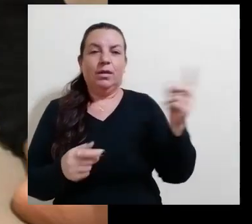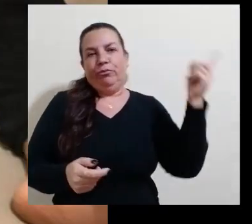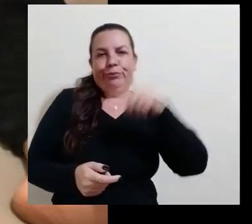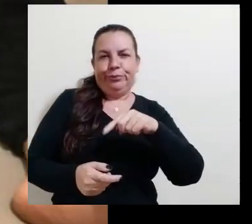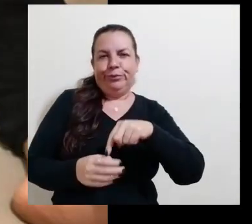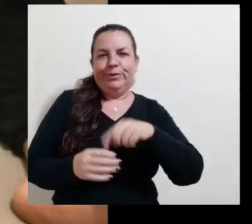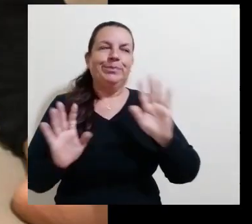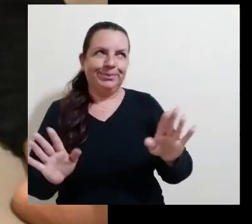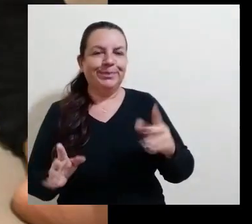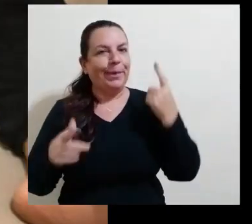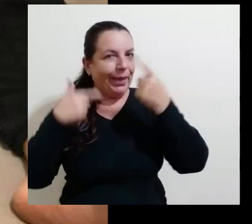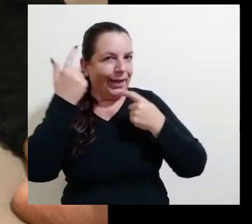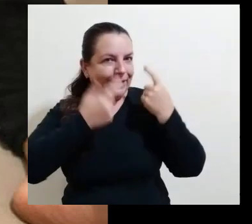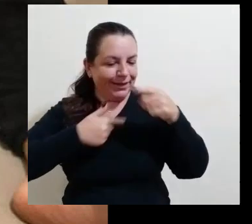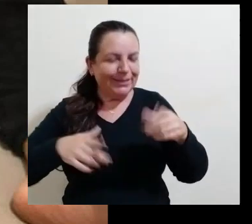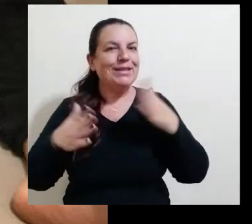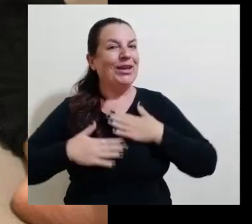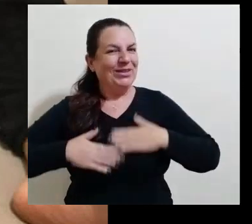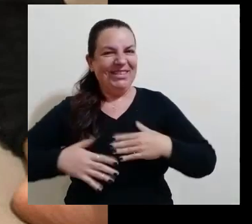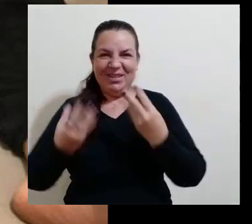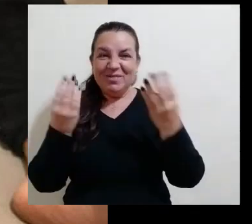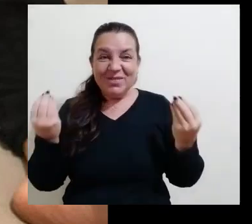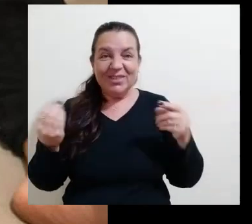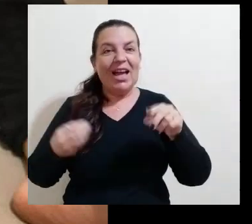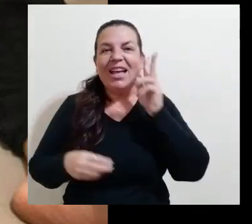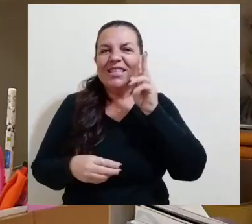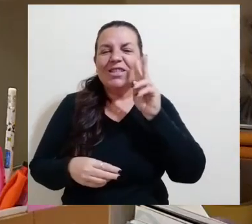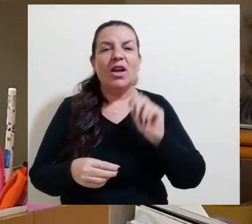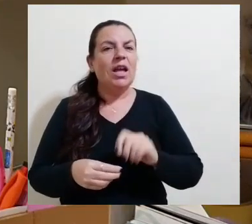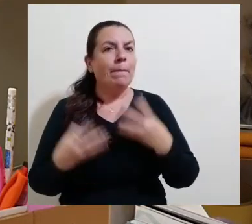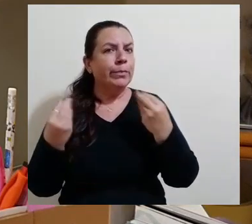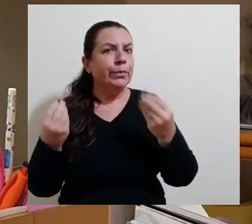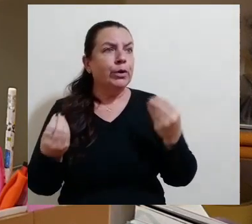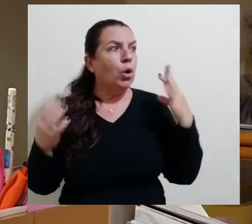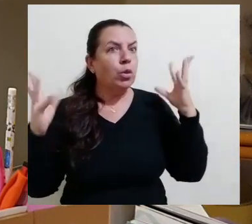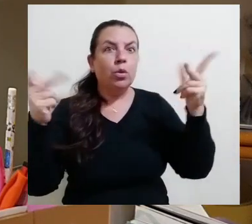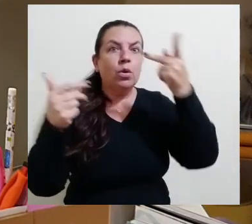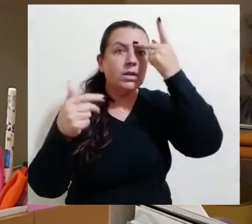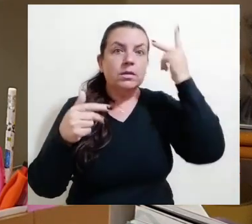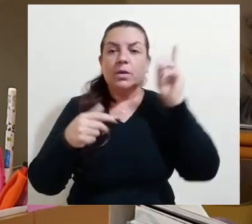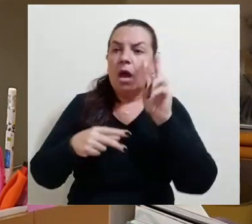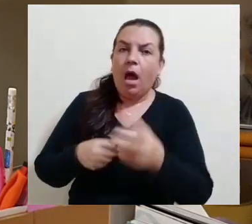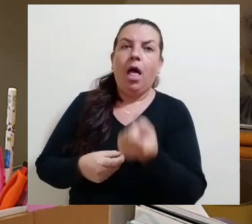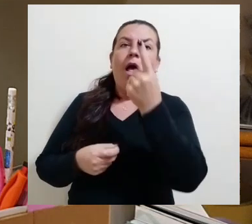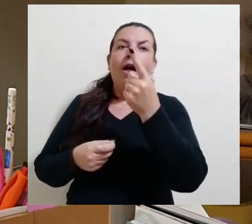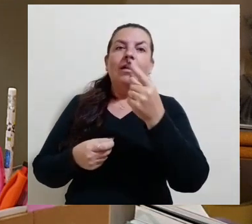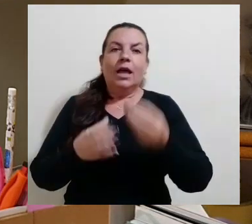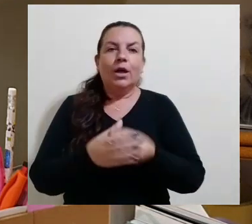poppins e pela cara deles dá para ver que eles curtiram muito né e essa história fez tanto sucesso que a família até criou o instagram